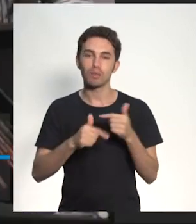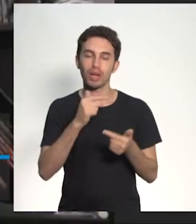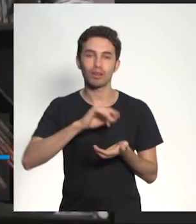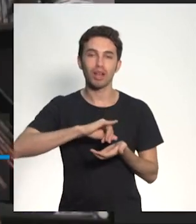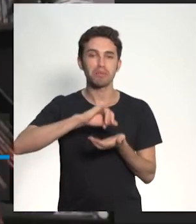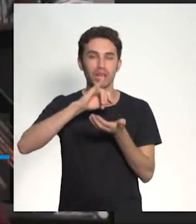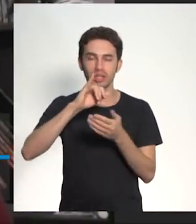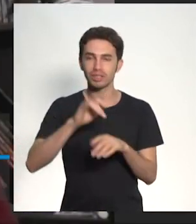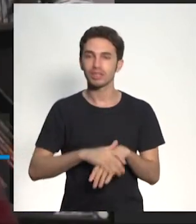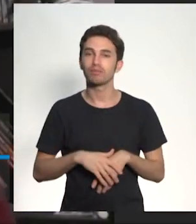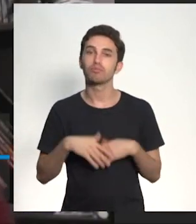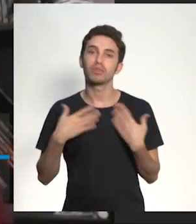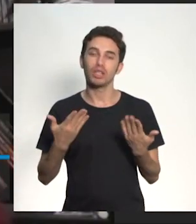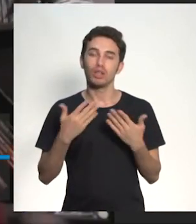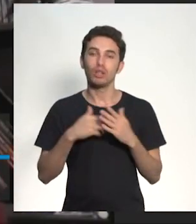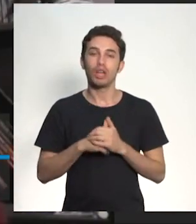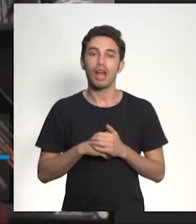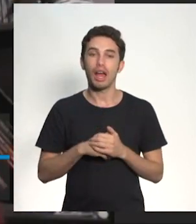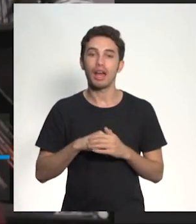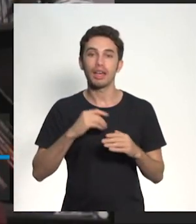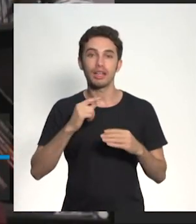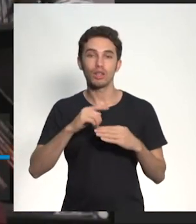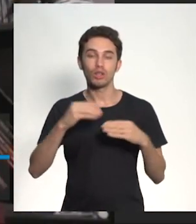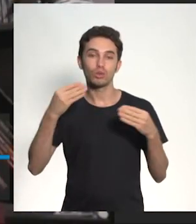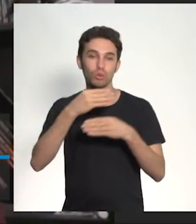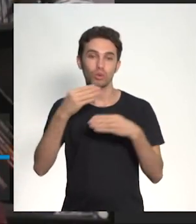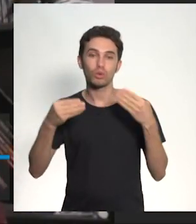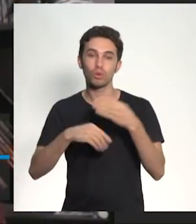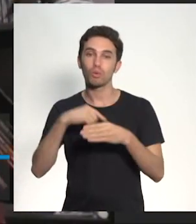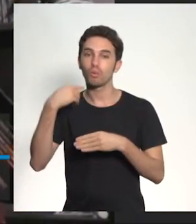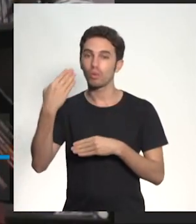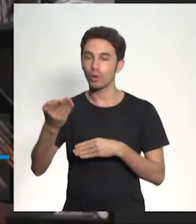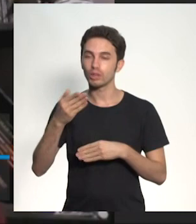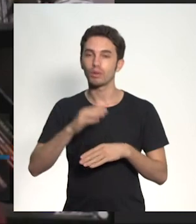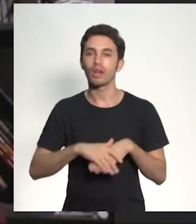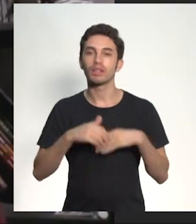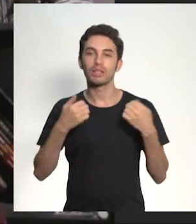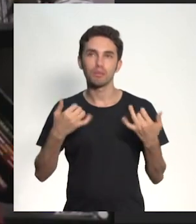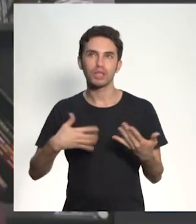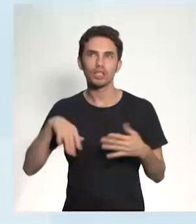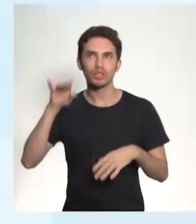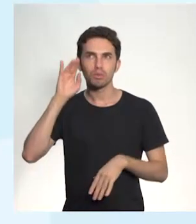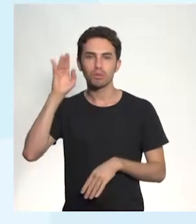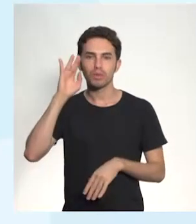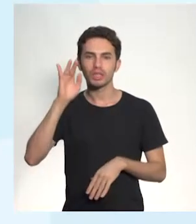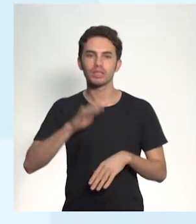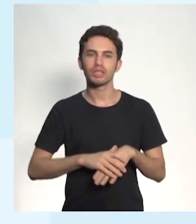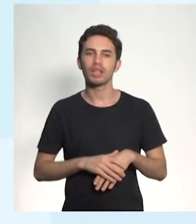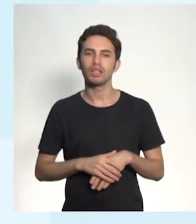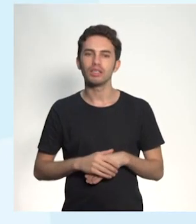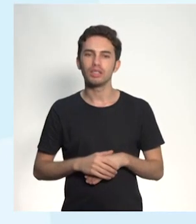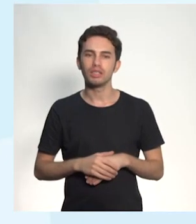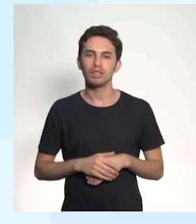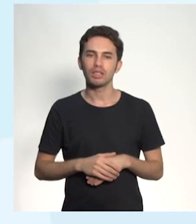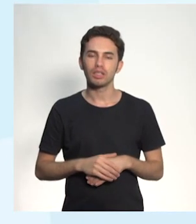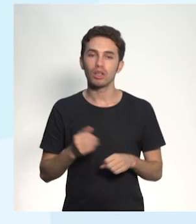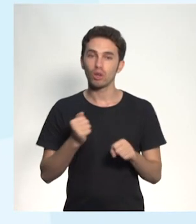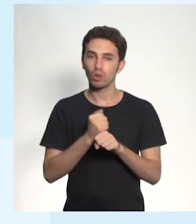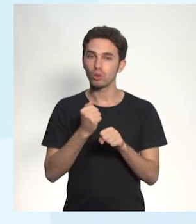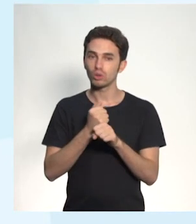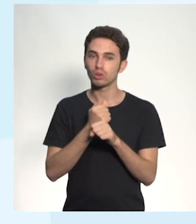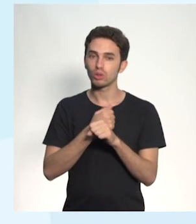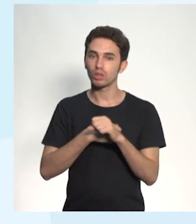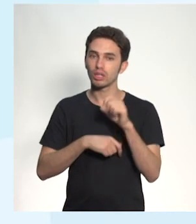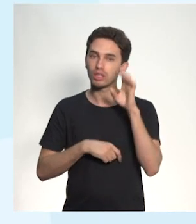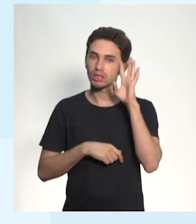Então isso leva a gente para o nosso próximo slide, né, para a gente pensar isso junto, construir esse conhecimento junto,